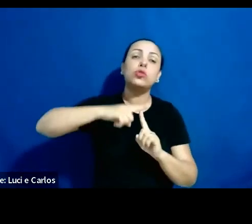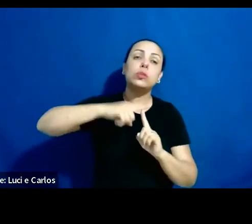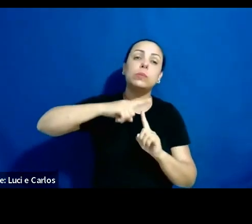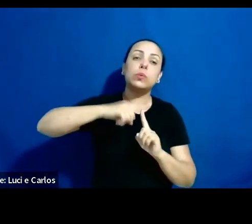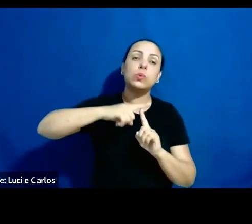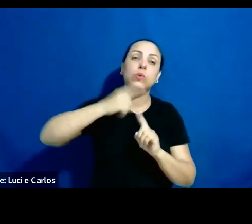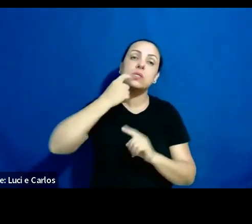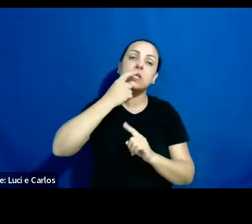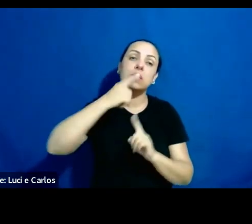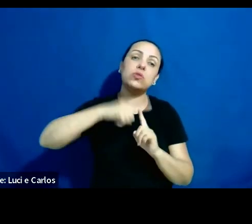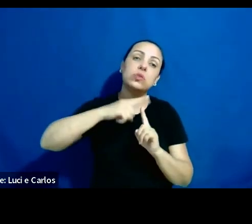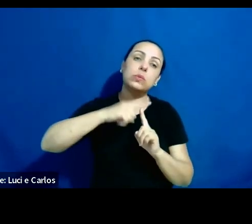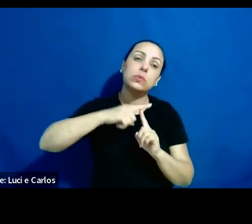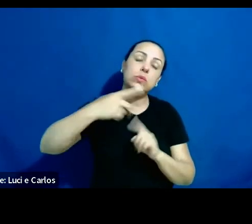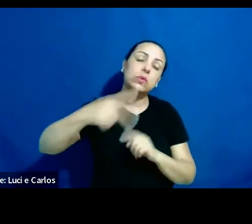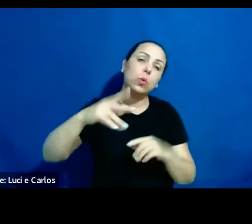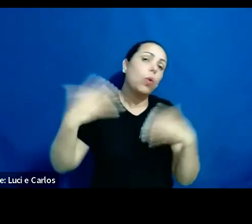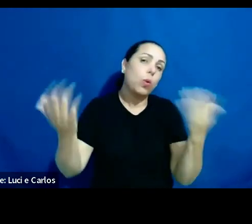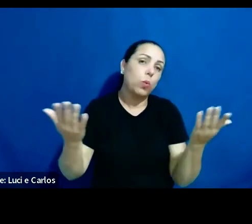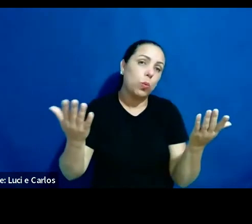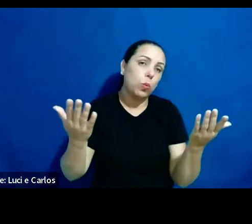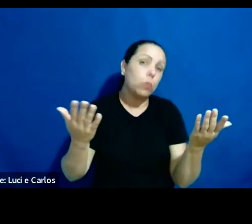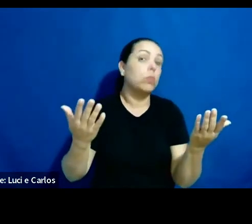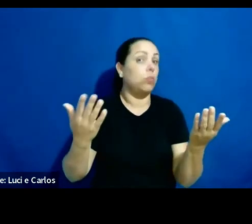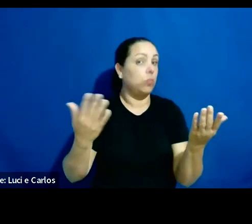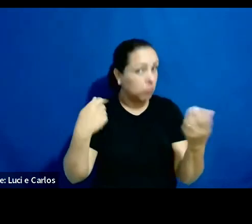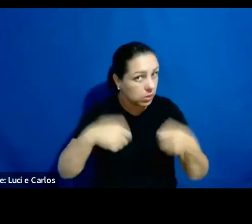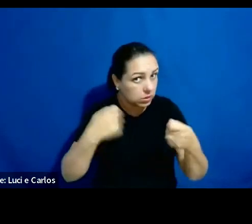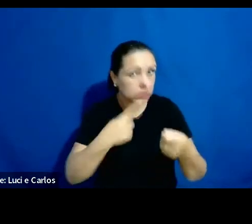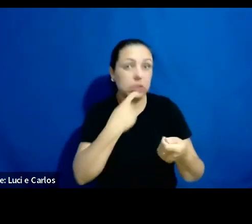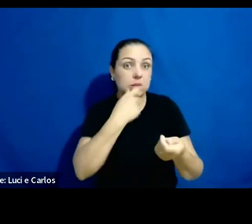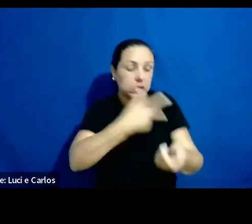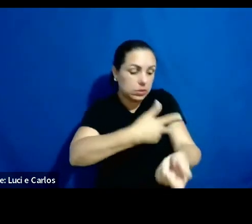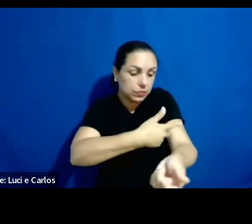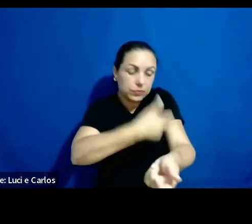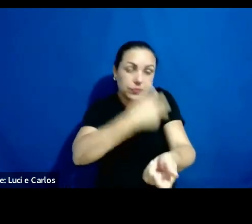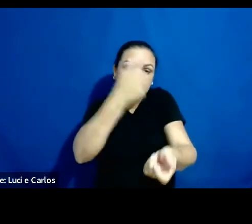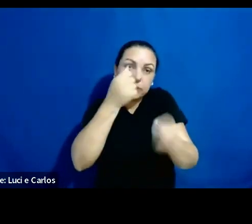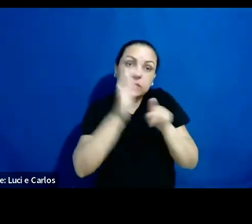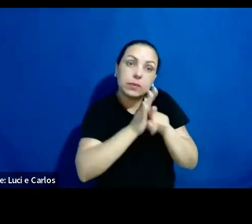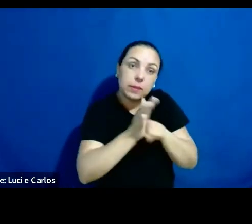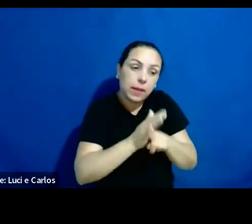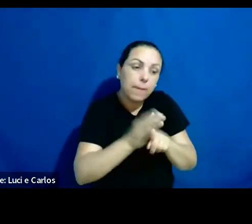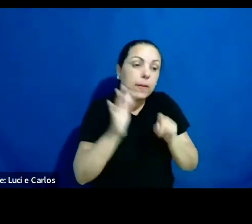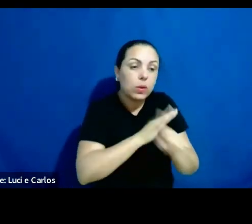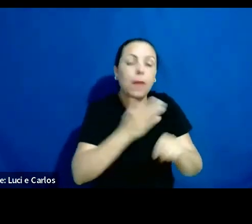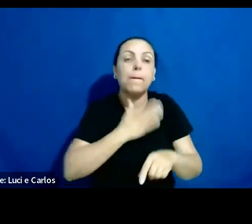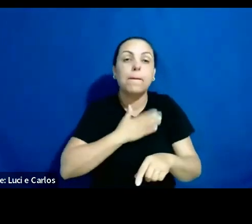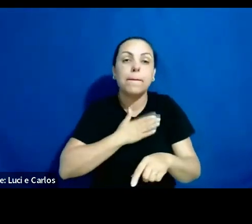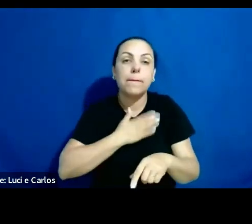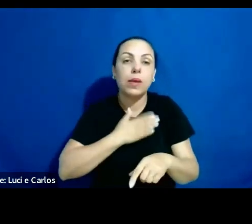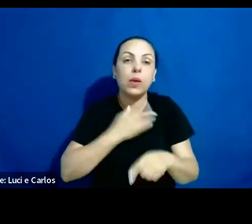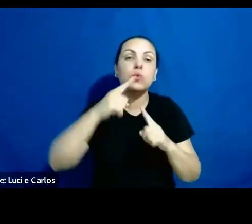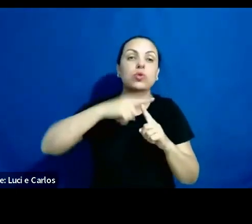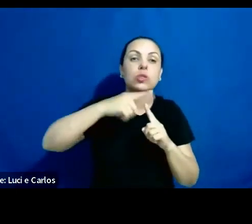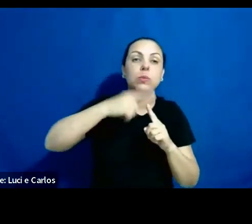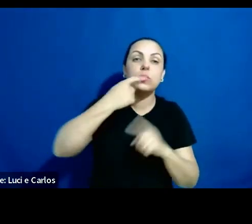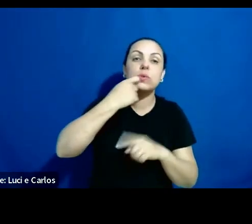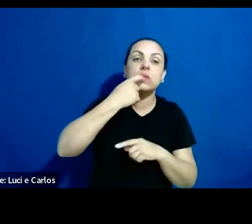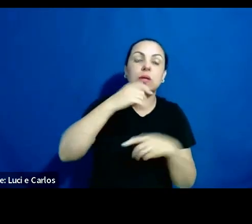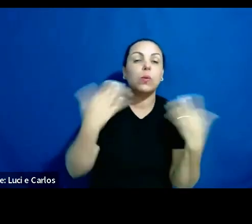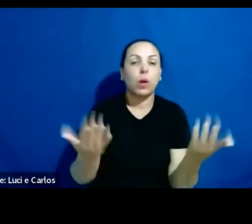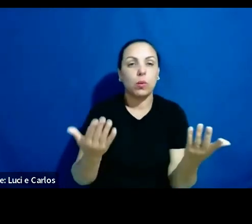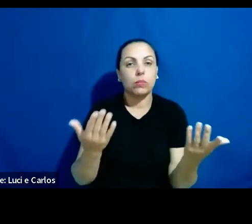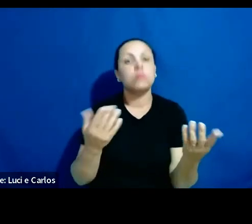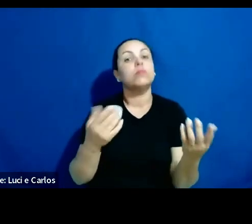o combustível? Não sei. Você já viu algo? Você perguntar para alguém qual é o tipo de combustível do carro e ele dizer que não sabe?